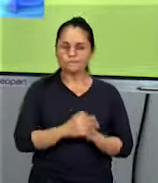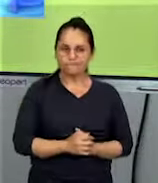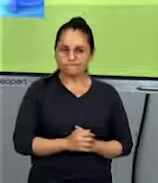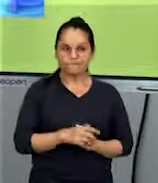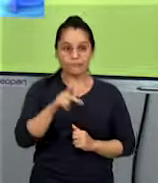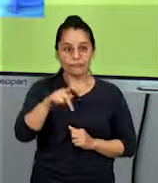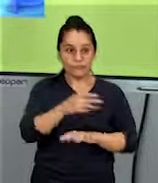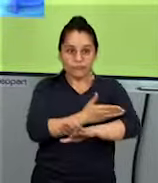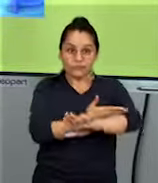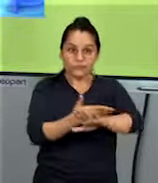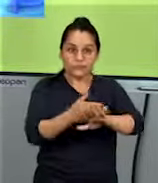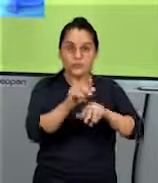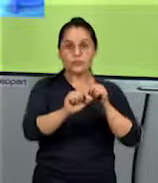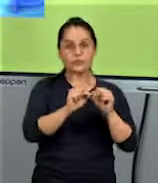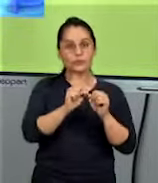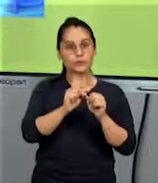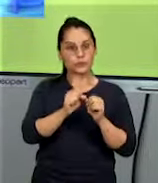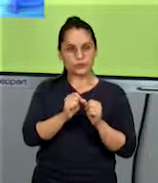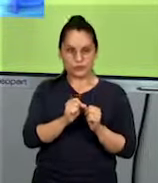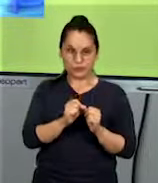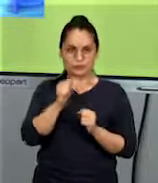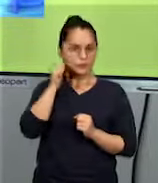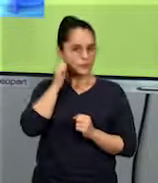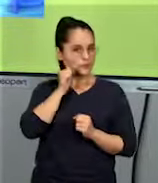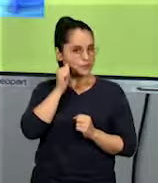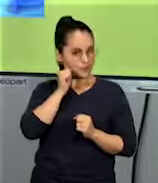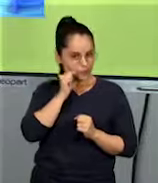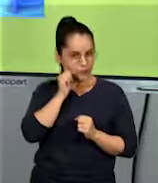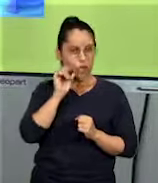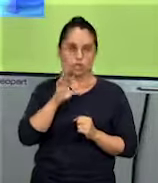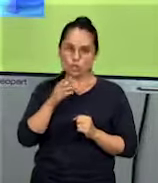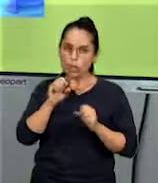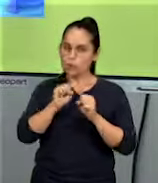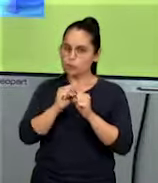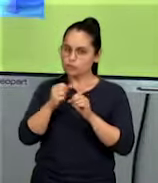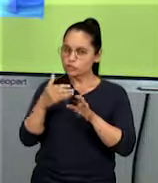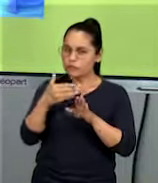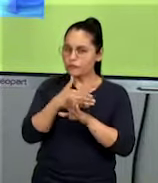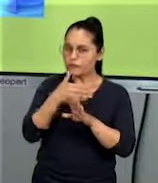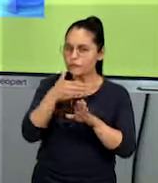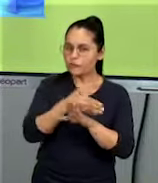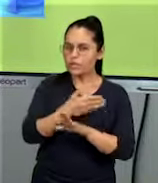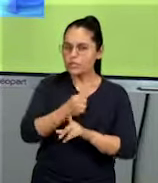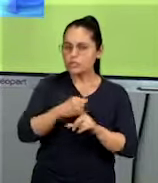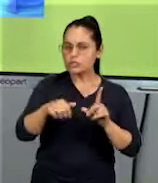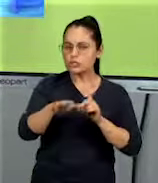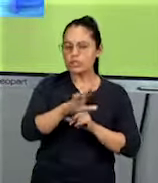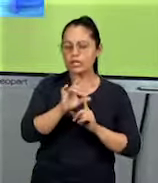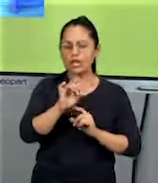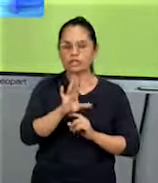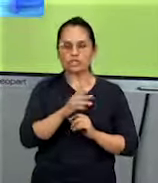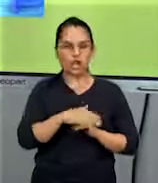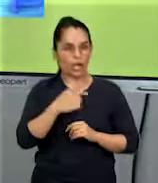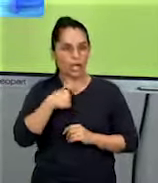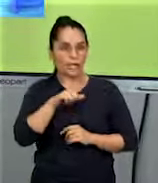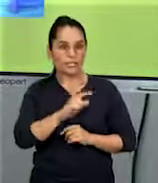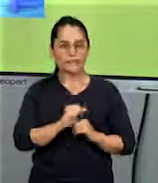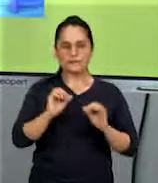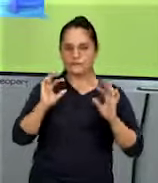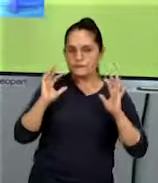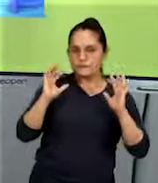tinham o costume que a moça só podia frequentar a sociedade. O que é isso? Ela só podia ir em bailes,